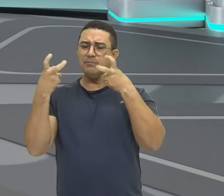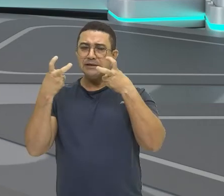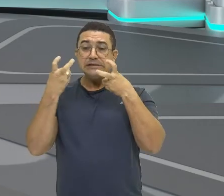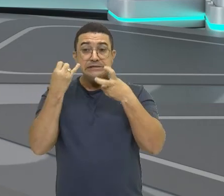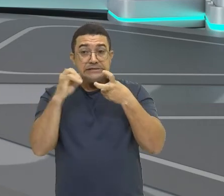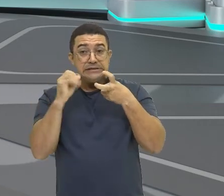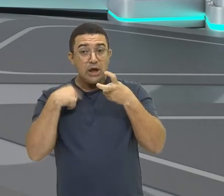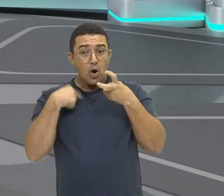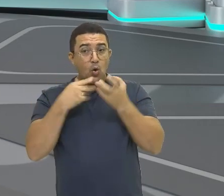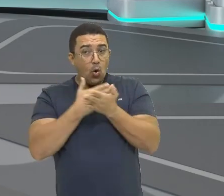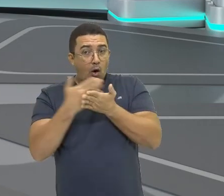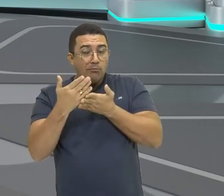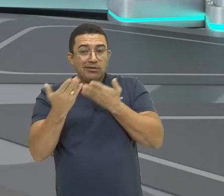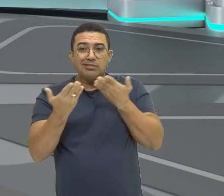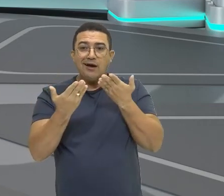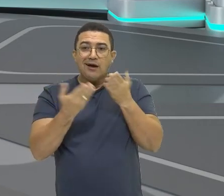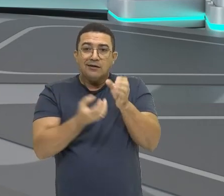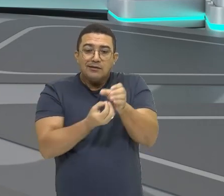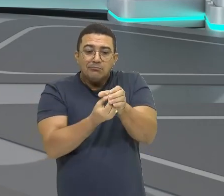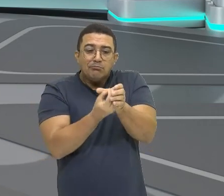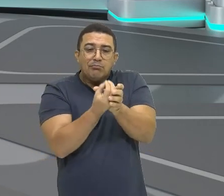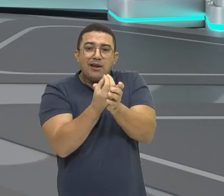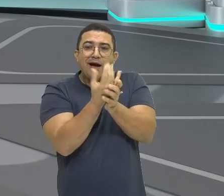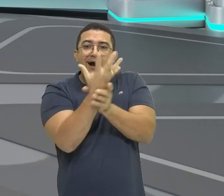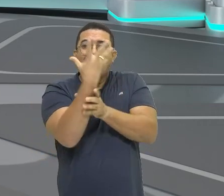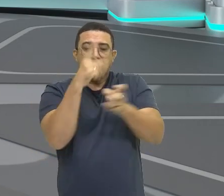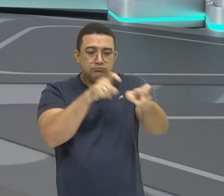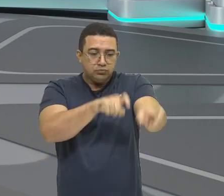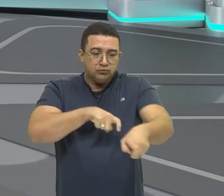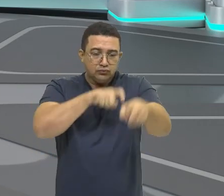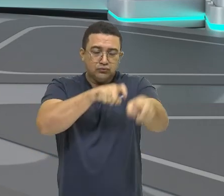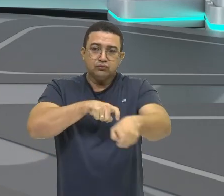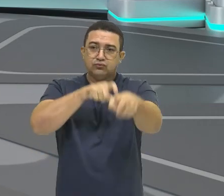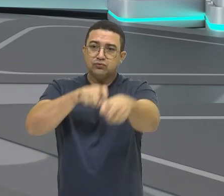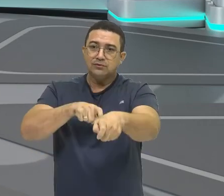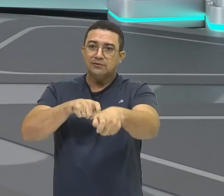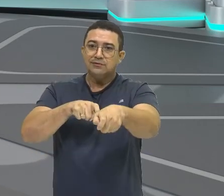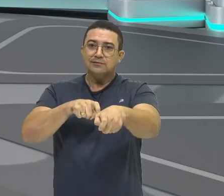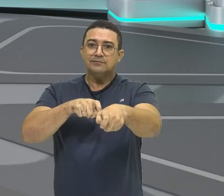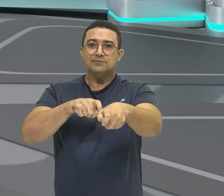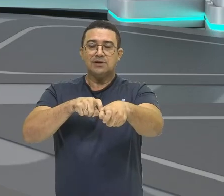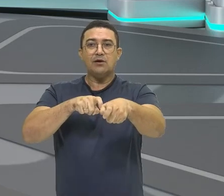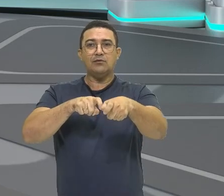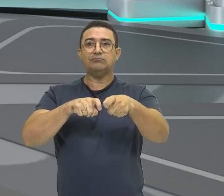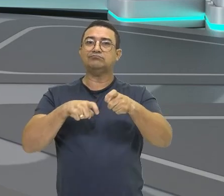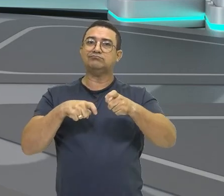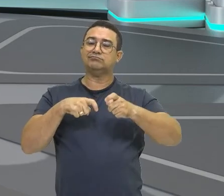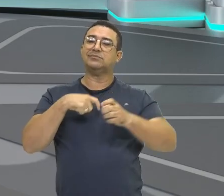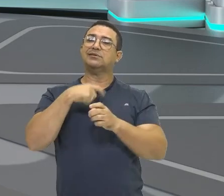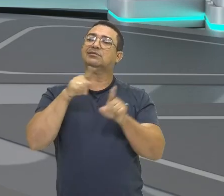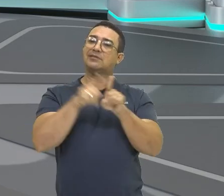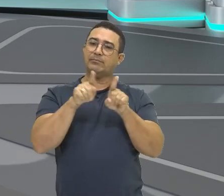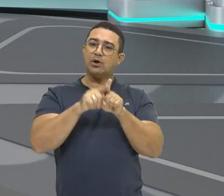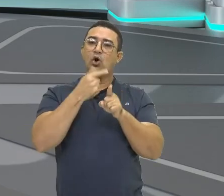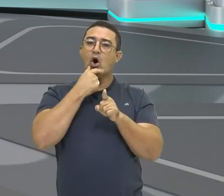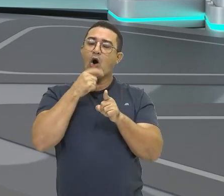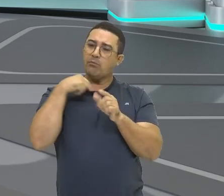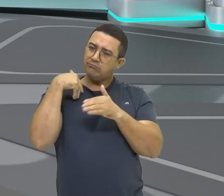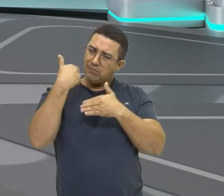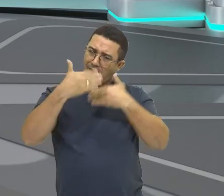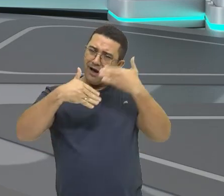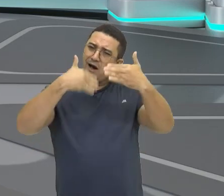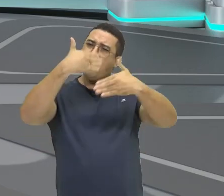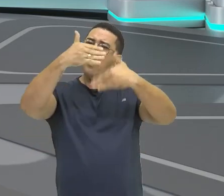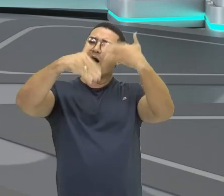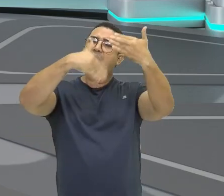a plantar, eu não vou precisar estar me movendo o tempo todo. Exatamente. Né? E, consequentemente, a forma como ele foi evoluindo, foi